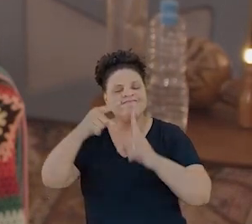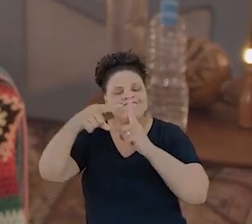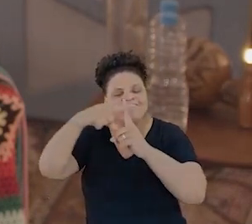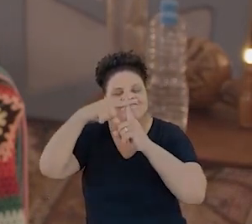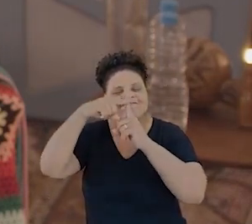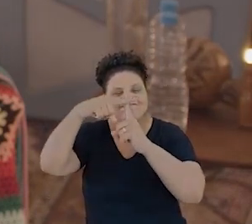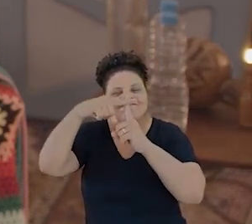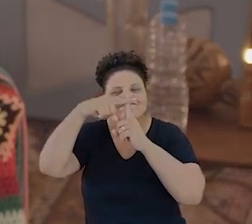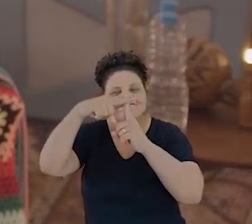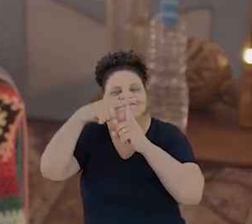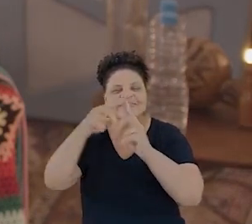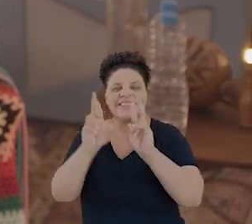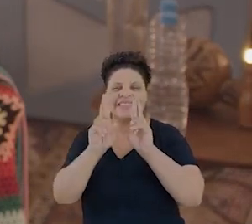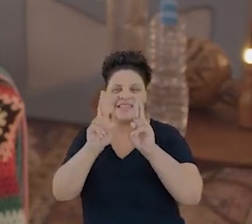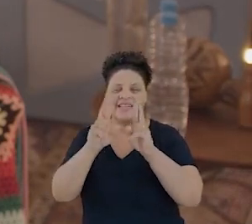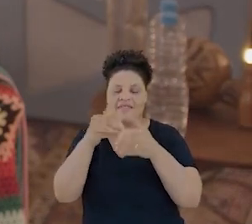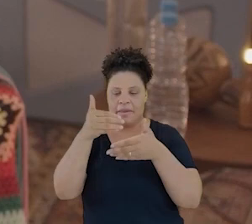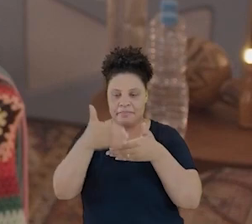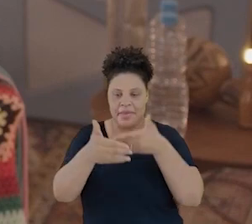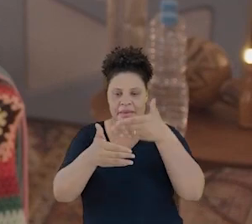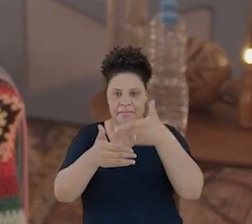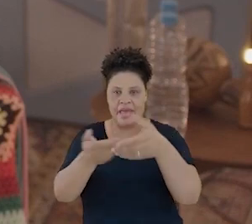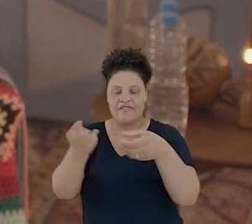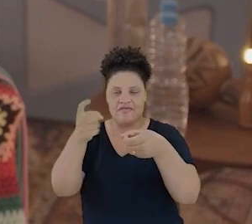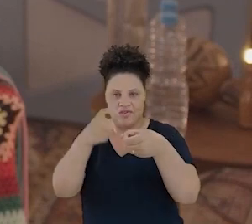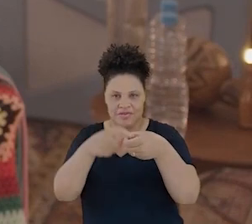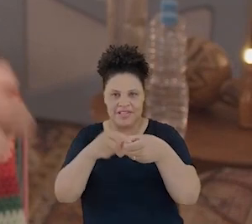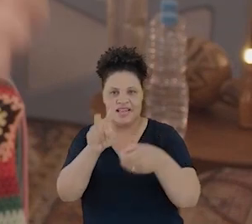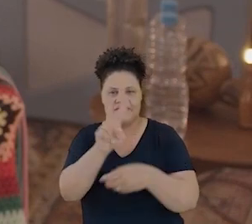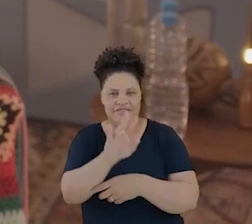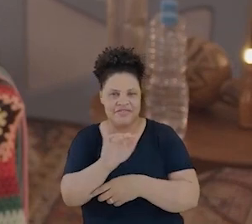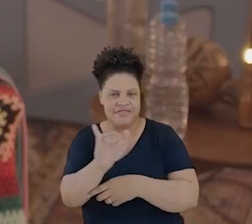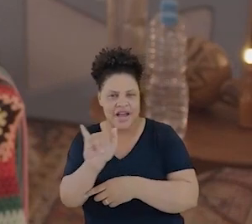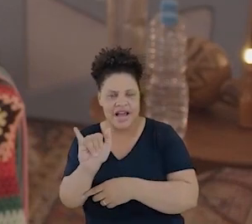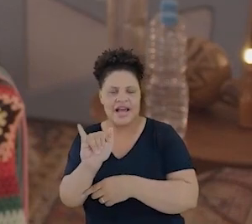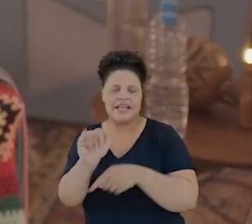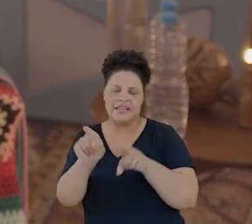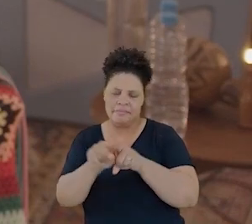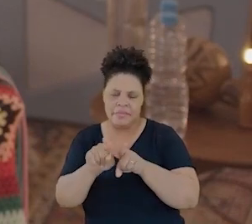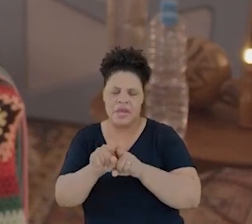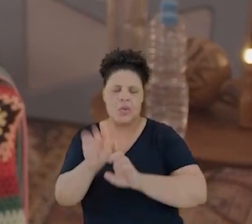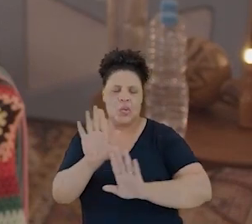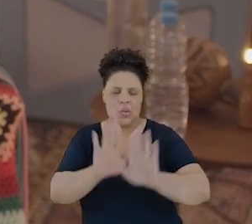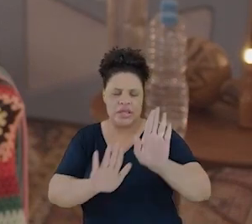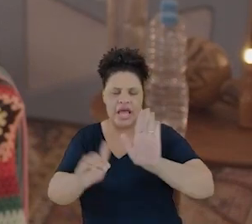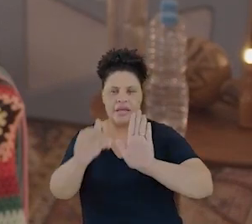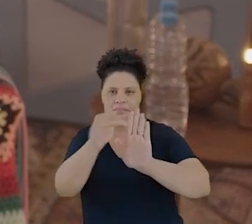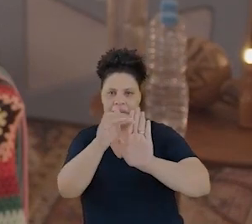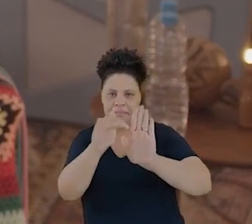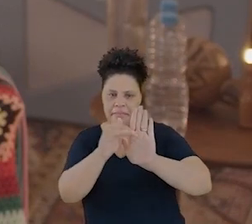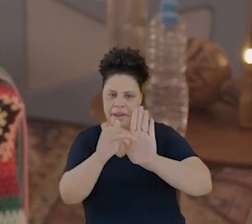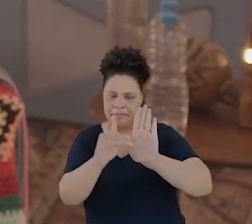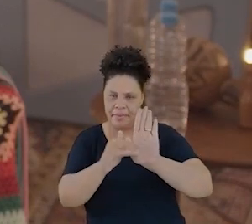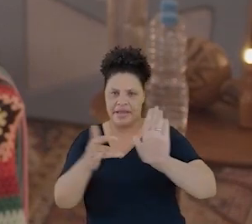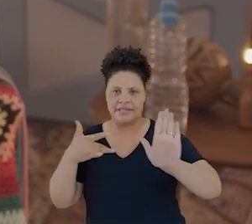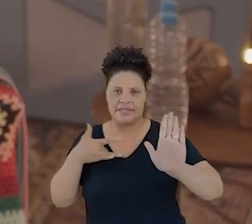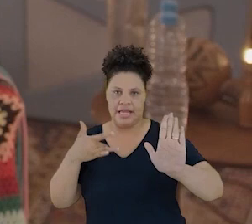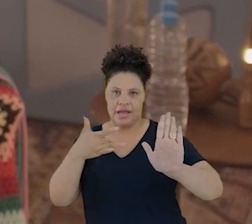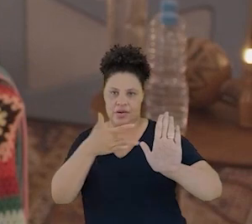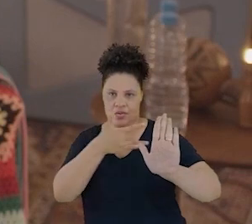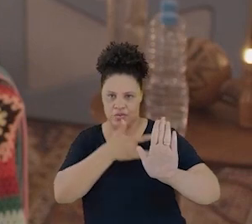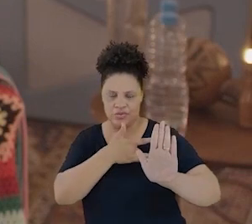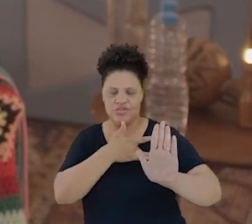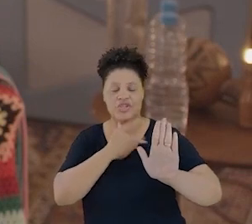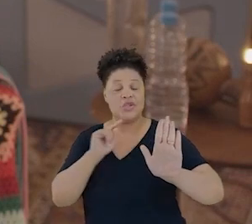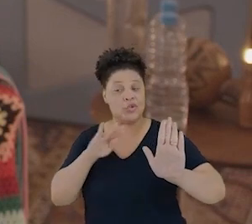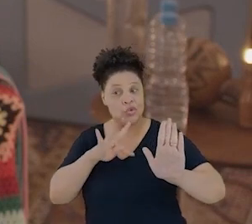que as coisas vão começar pouco a pouco a voltar, né? Tomando todos os cuidados. Eu acho que é super importante. Tá todo mundo com muita